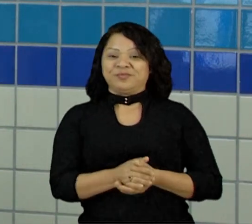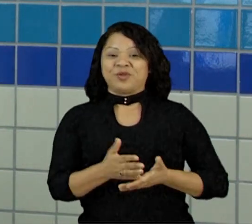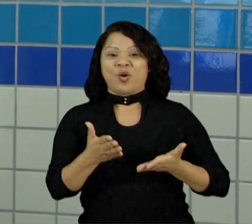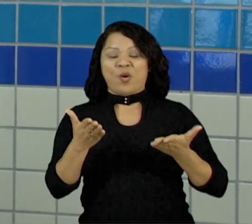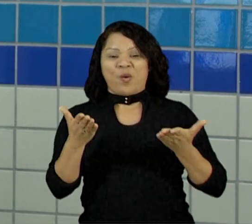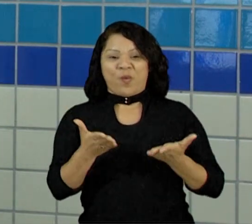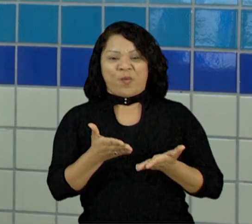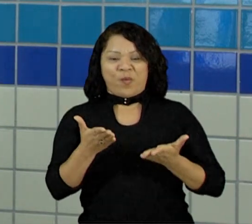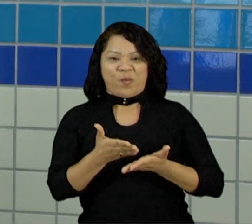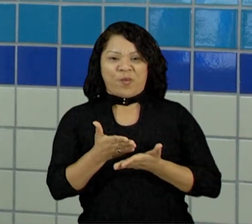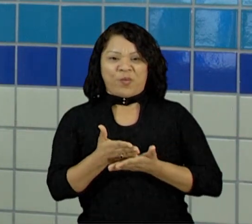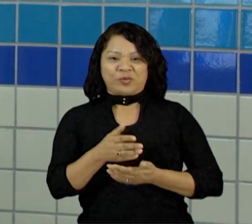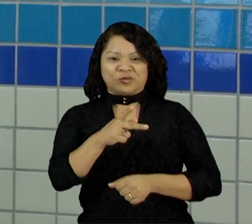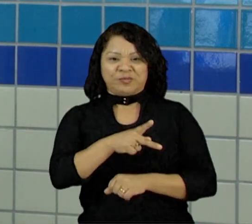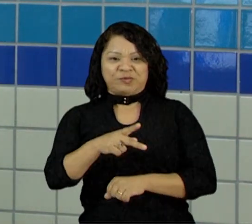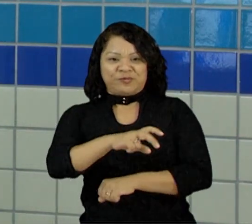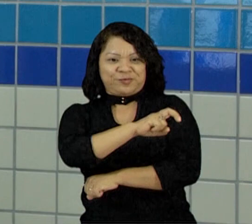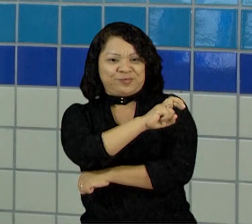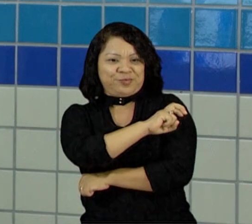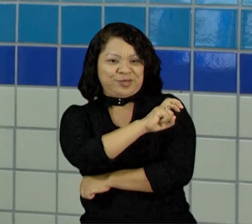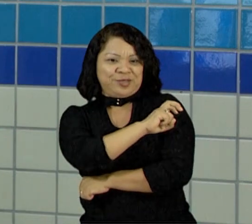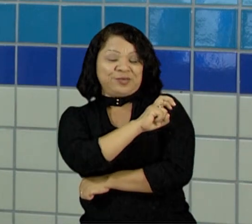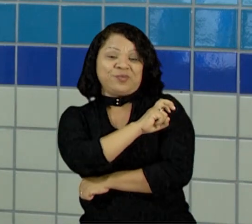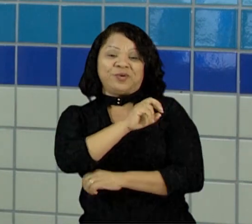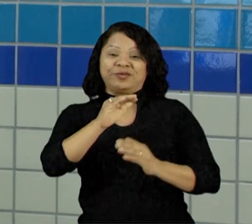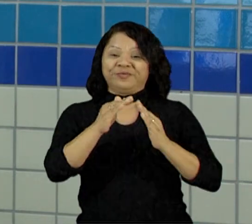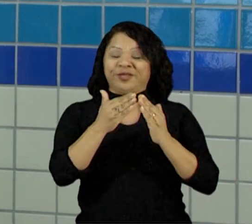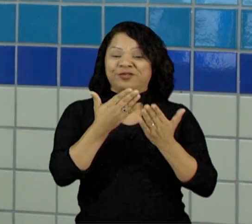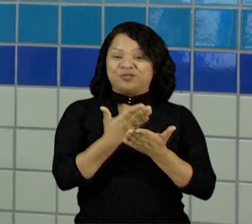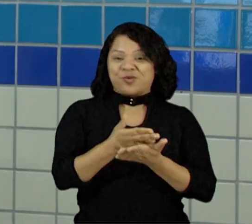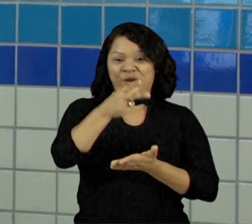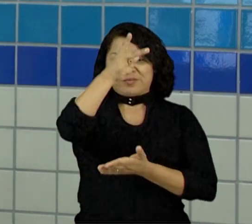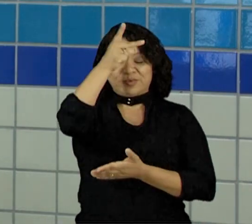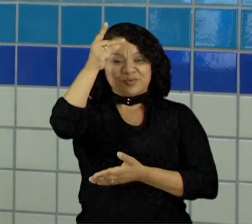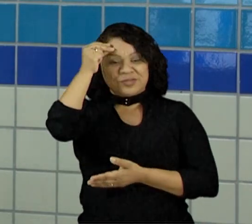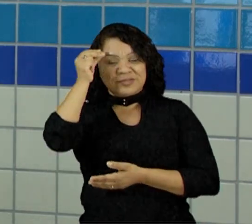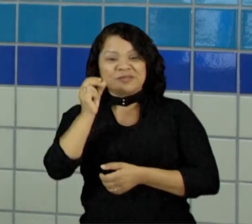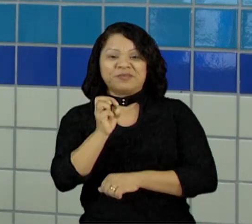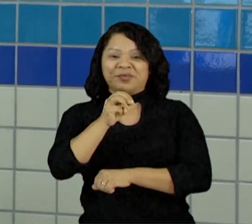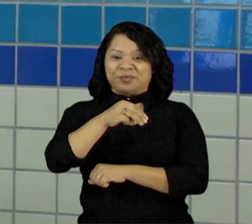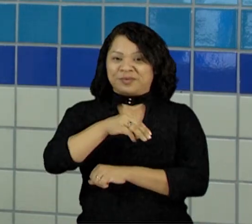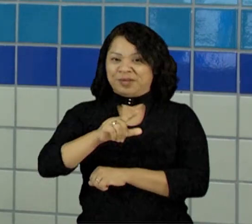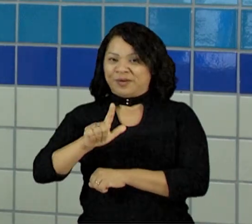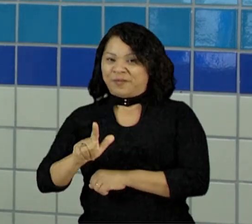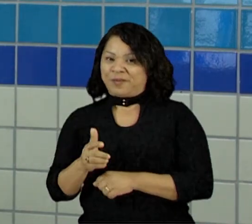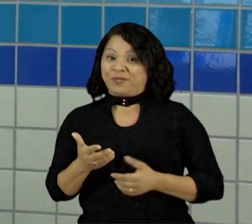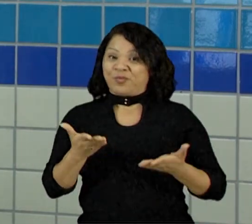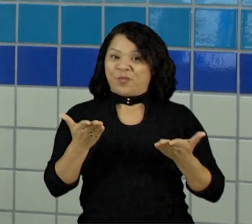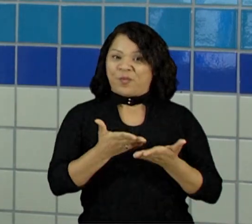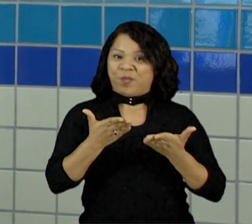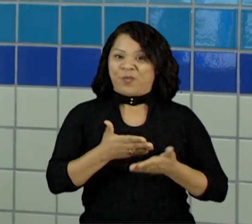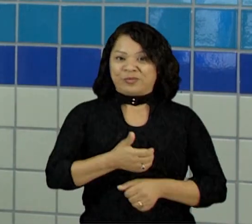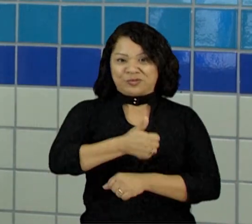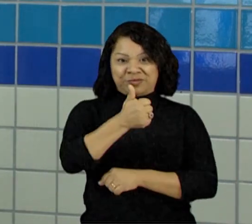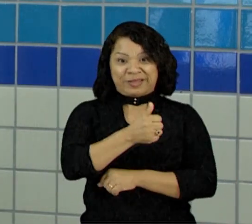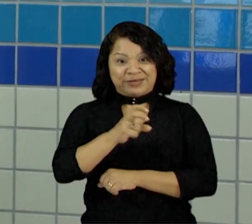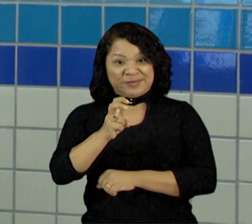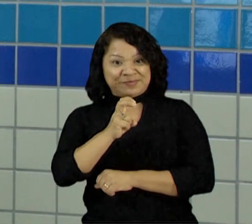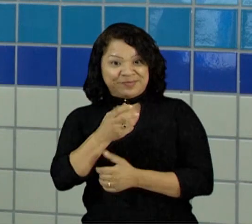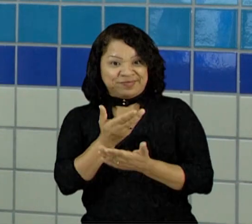do 5º ano da Escola Municipal Monteiro Lobato. Nós vamos estar hoje na nossa 15ª aula de língua